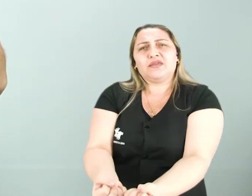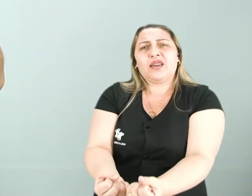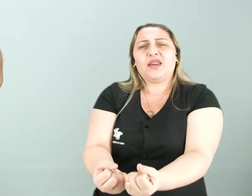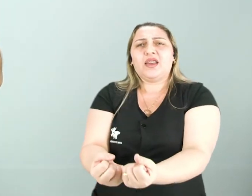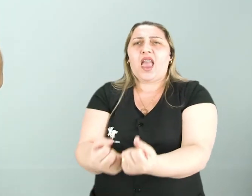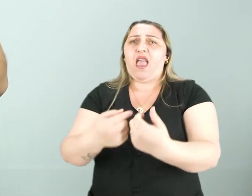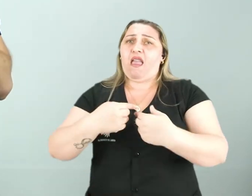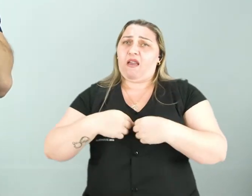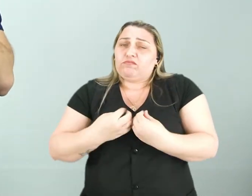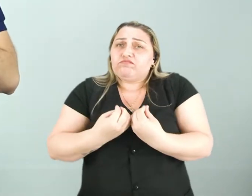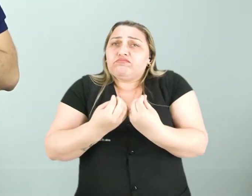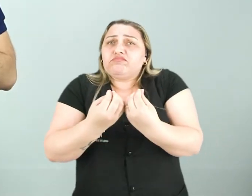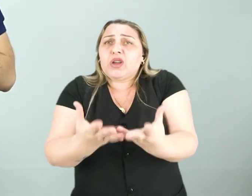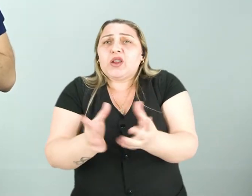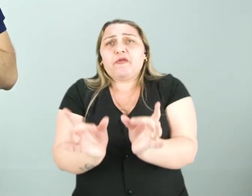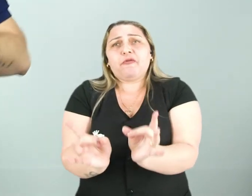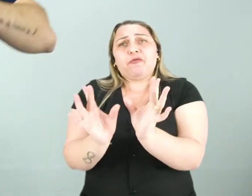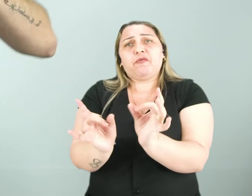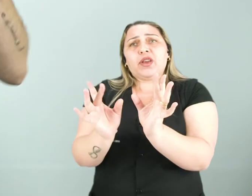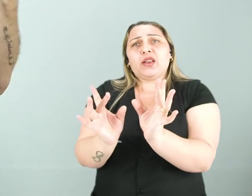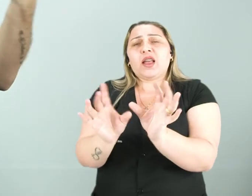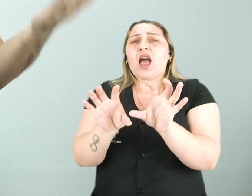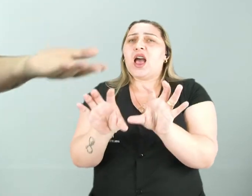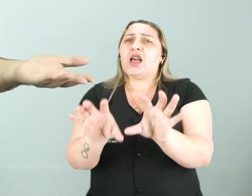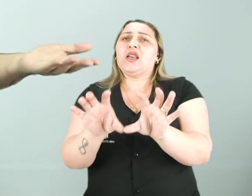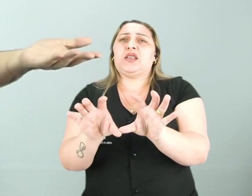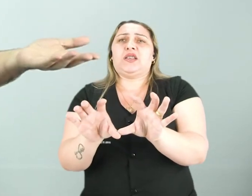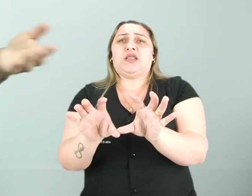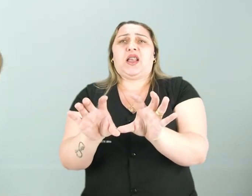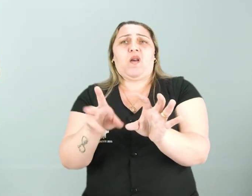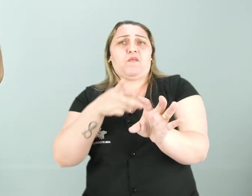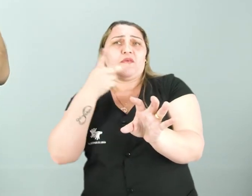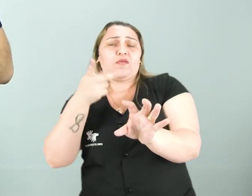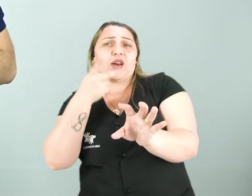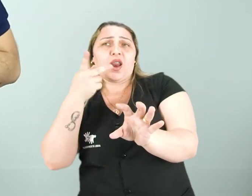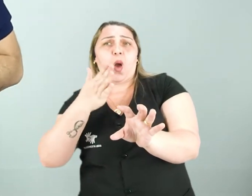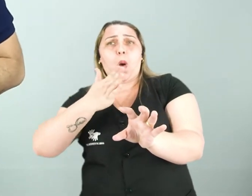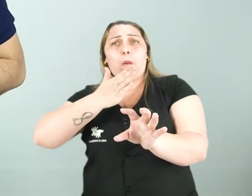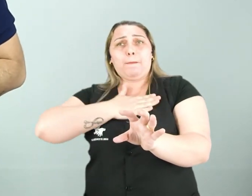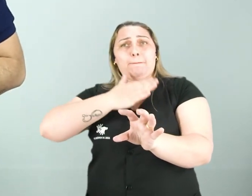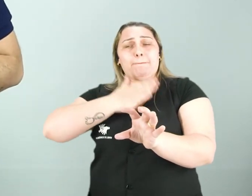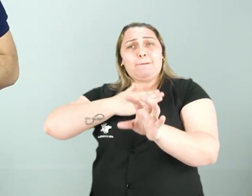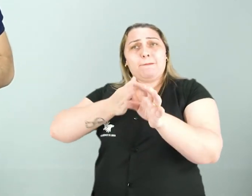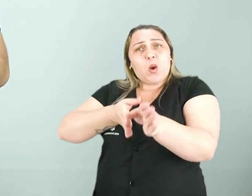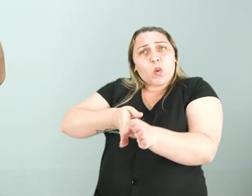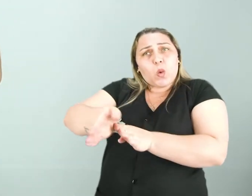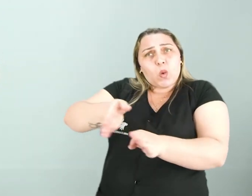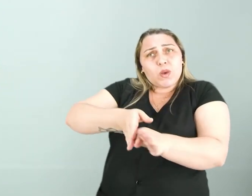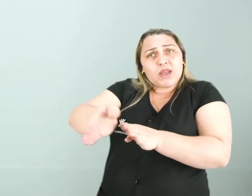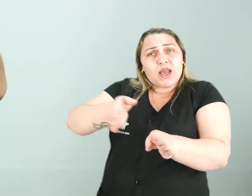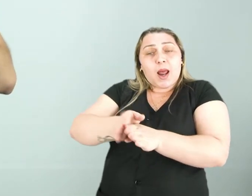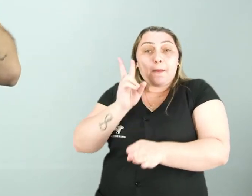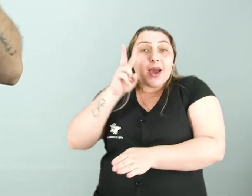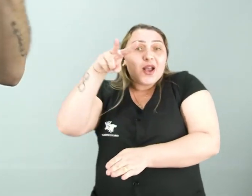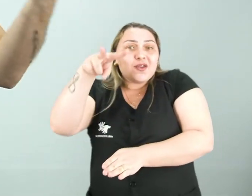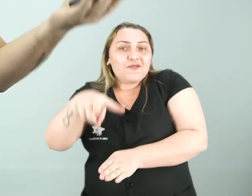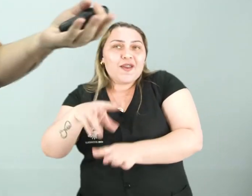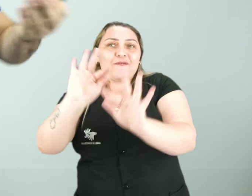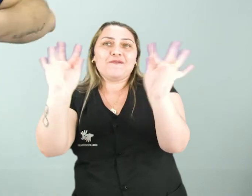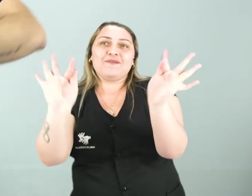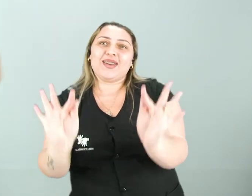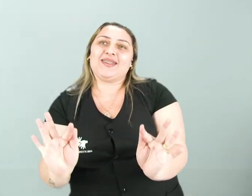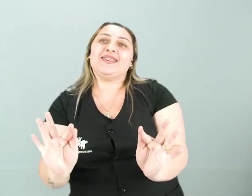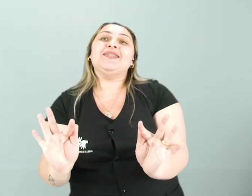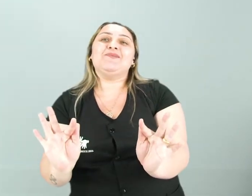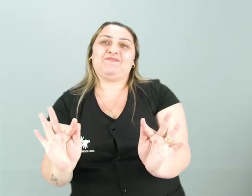não estou dando nem vendendo. Assim como o ditado diz, o meu conselho é para te ver